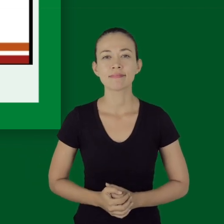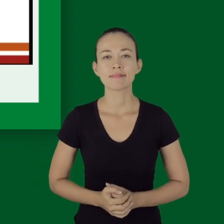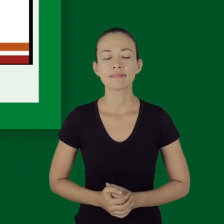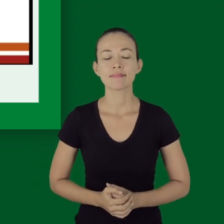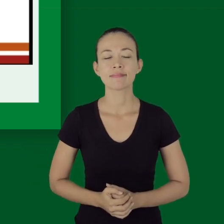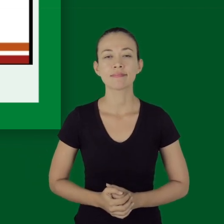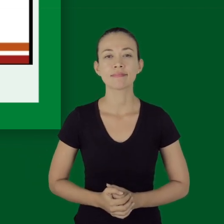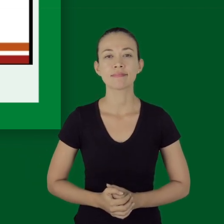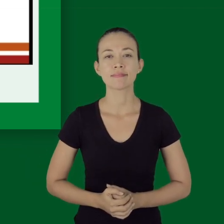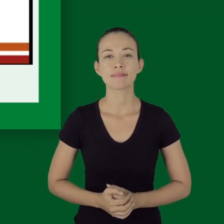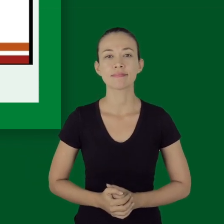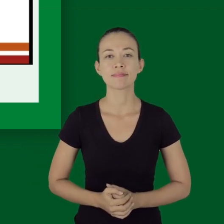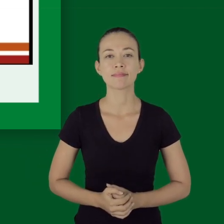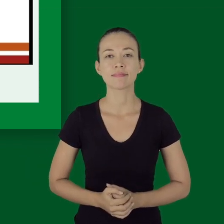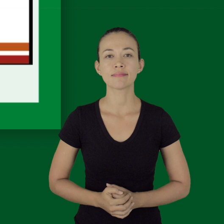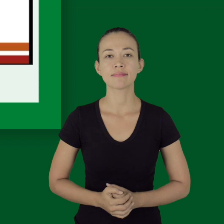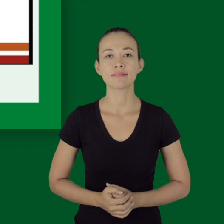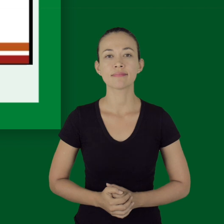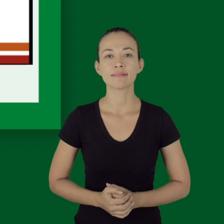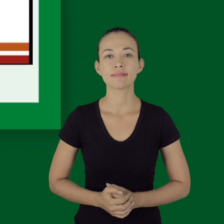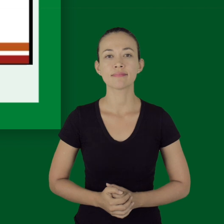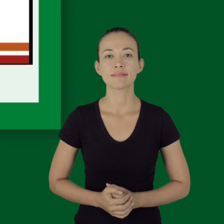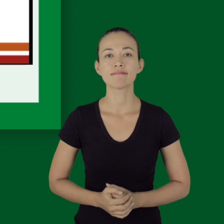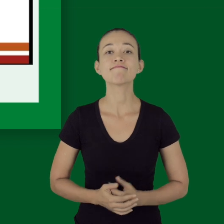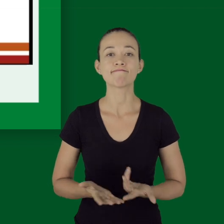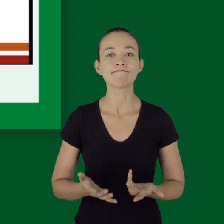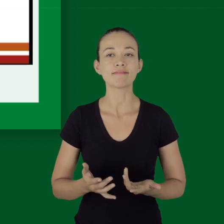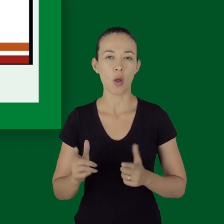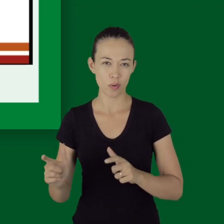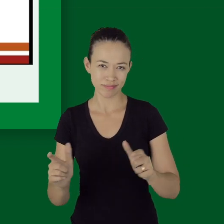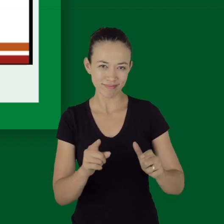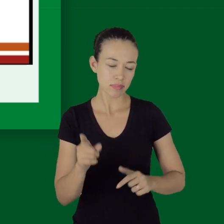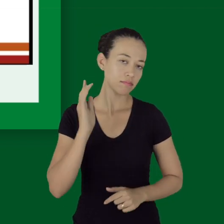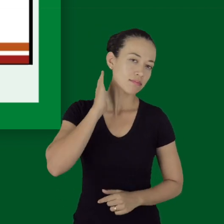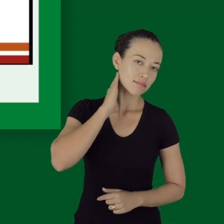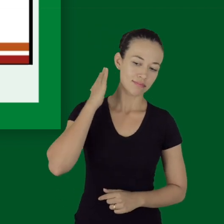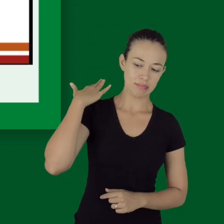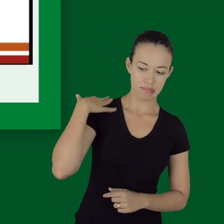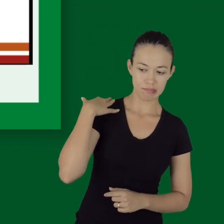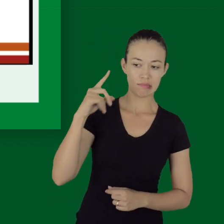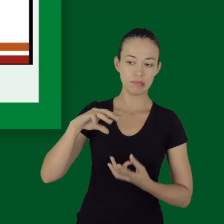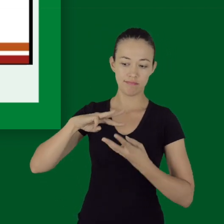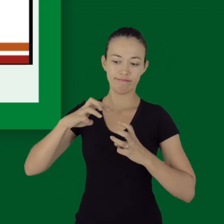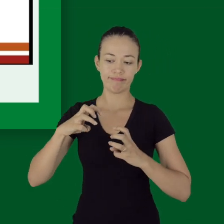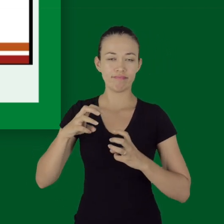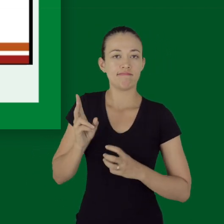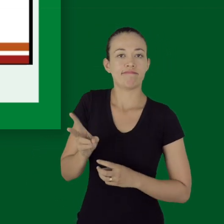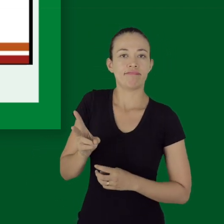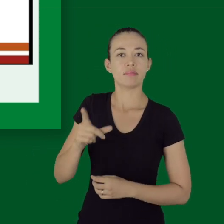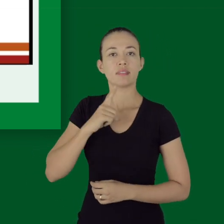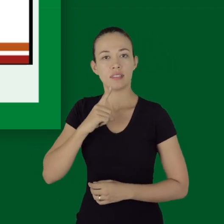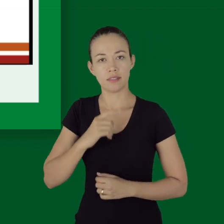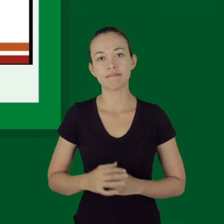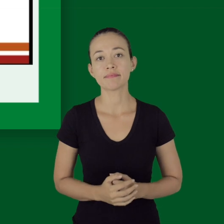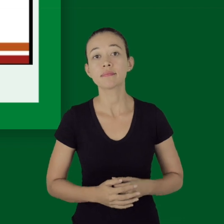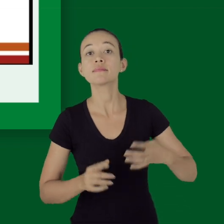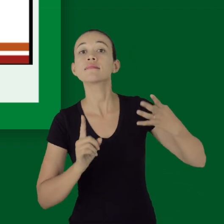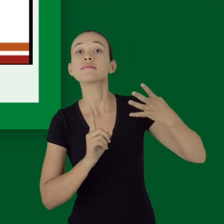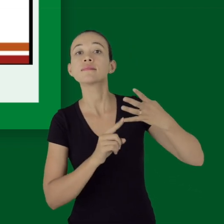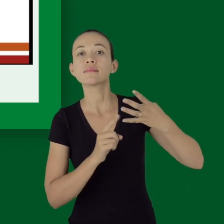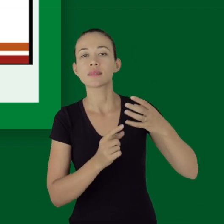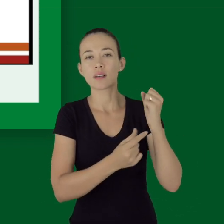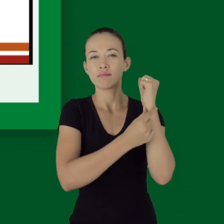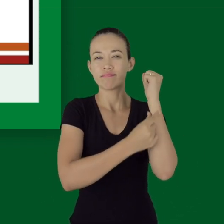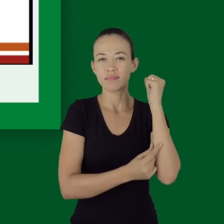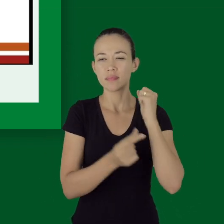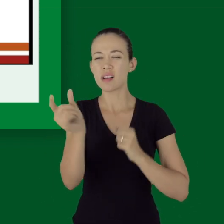ou apenas uma contratura muscular, tá? Chama atenção para pescoço e costas, né? Deformidade na própria coluna, priapismo,